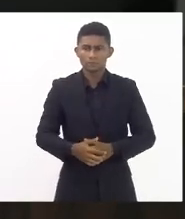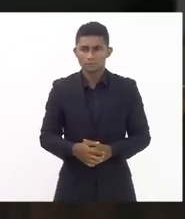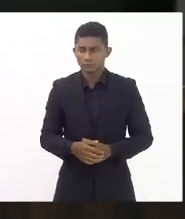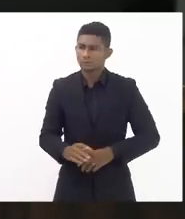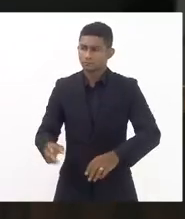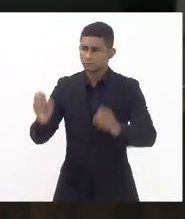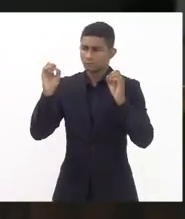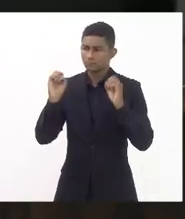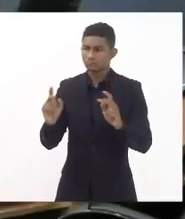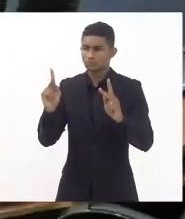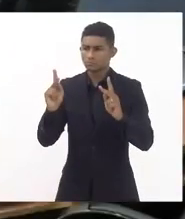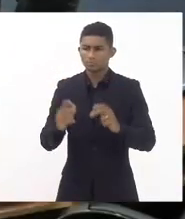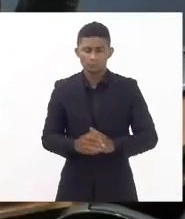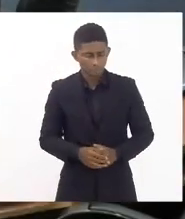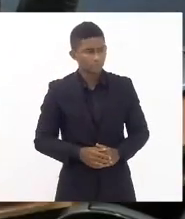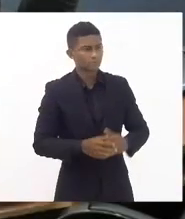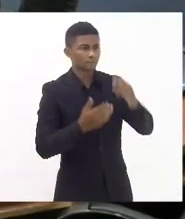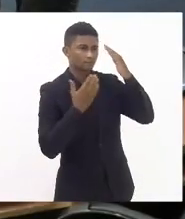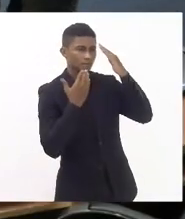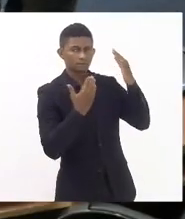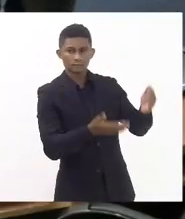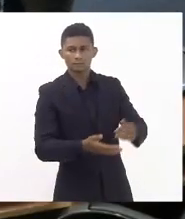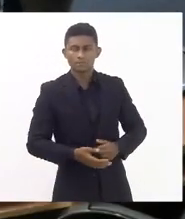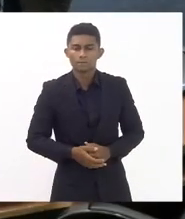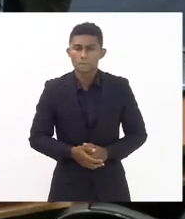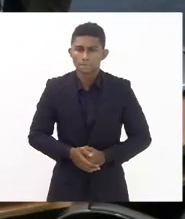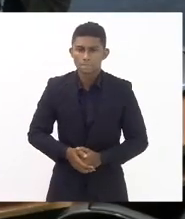Ok. Perfeito. Obrigado, presidente.